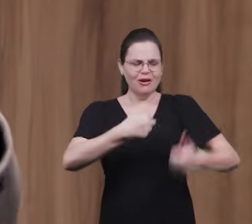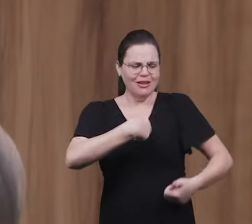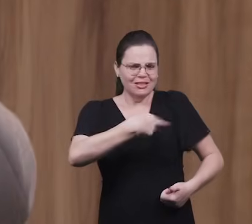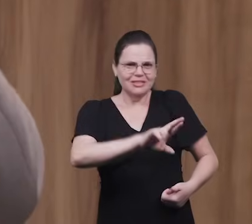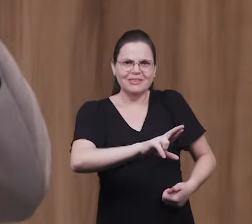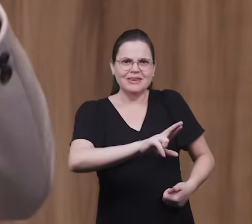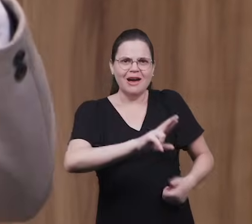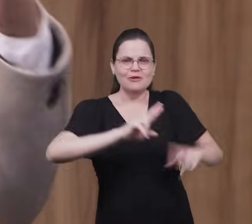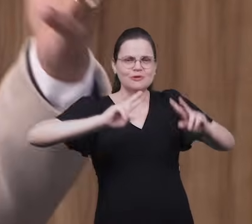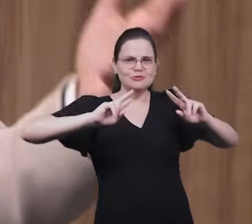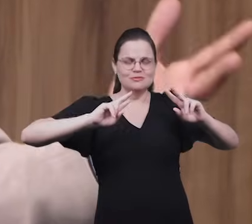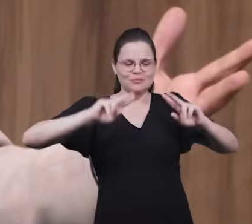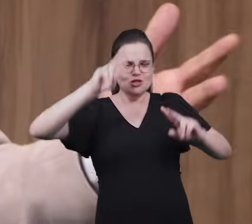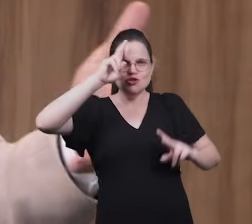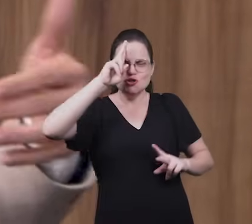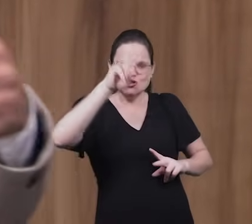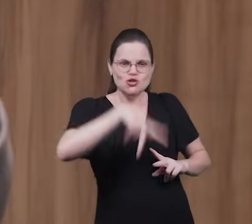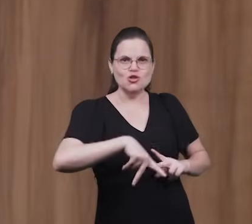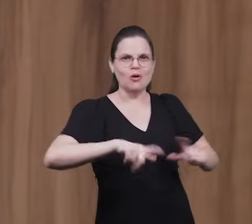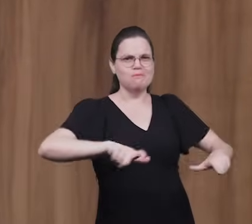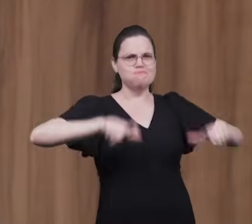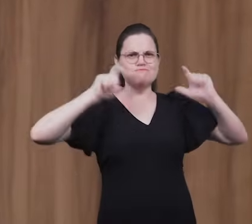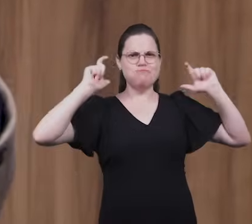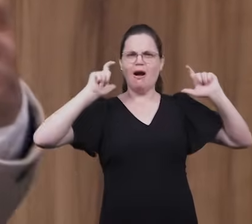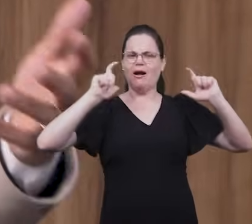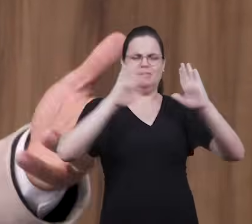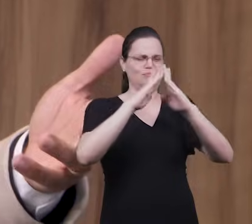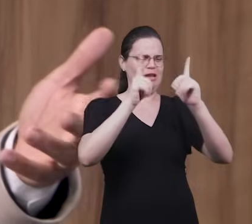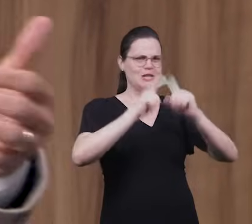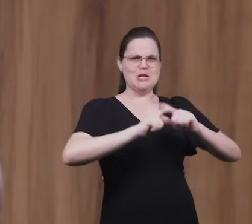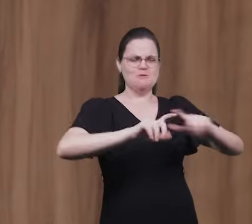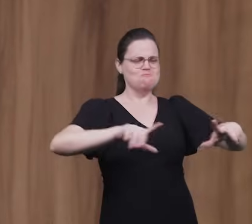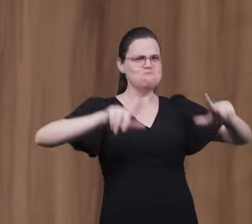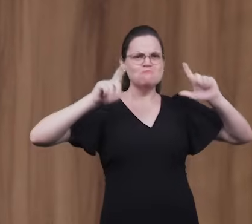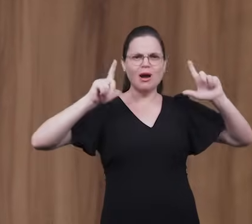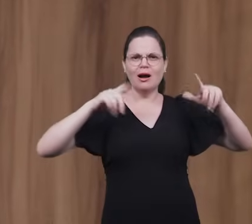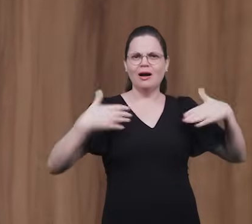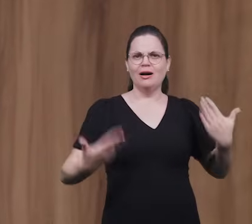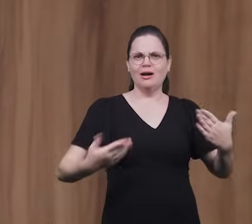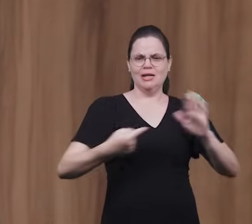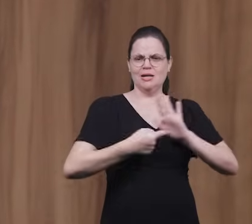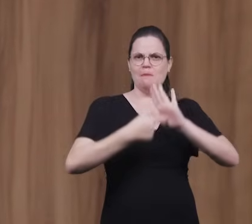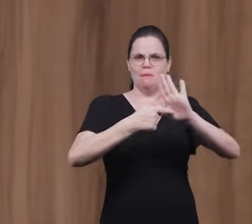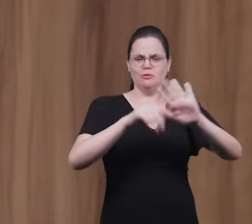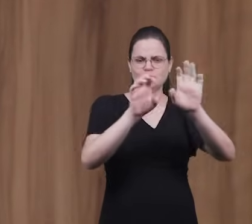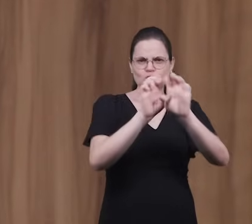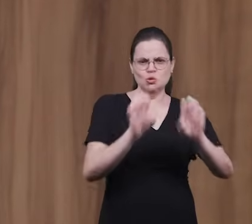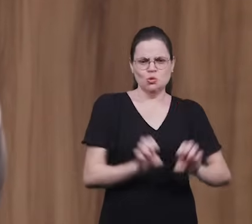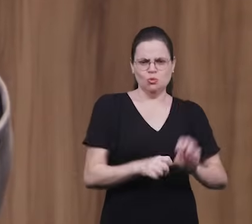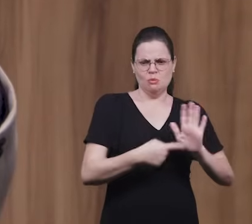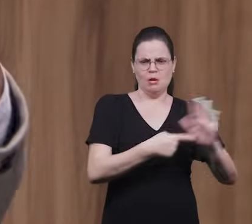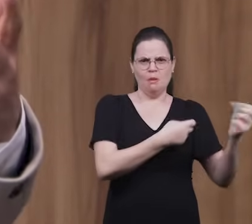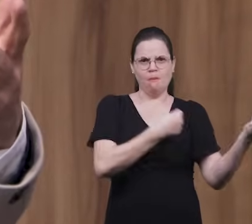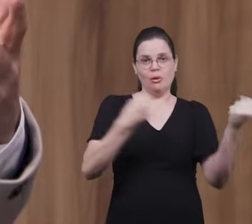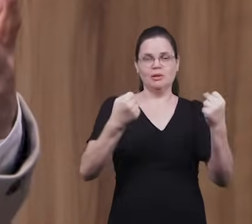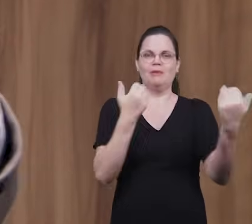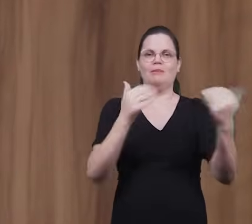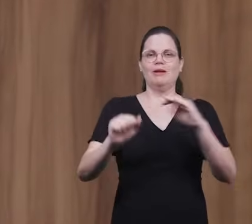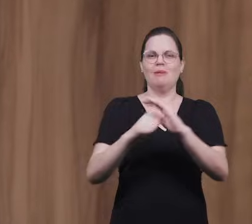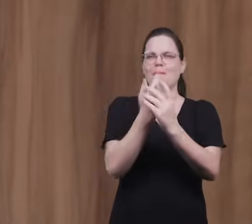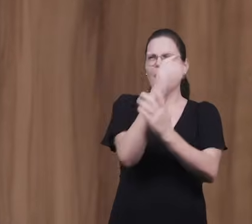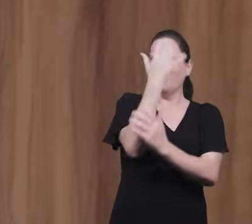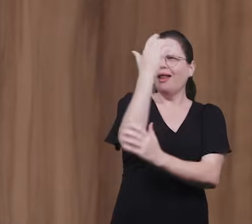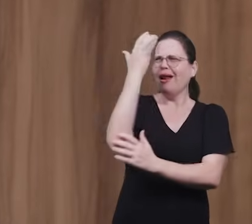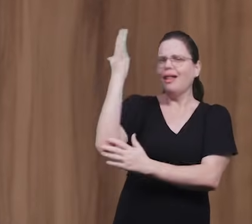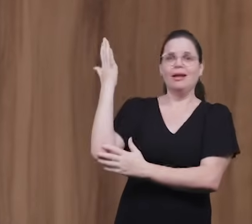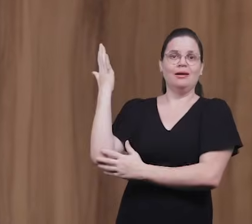histórico enorme, uma estrutura magnífica e uma estrutura de poder, que é essa grande árvore. É